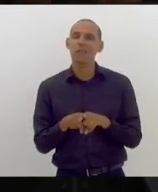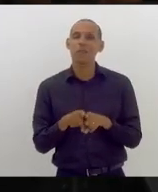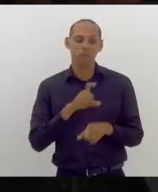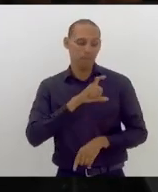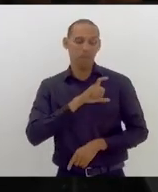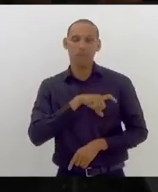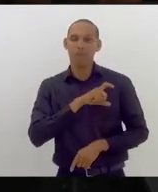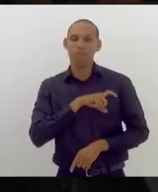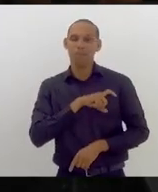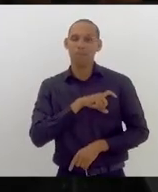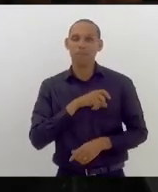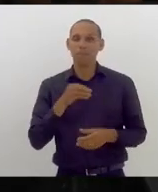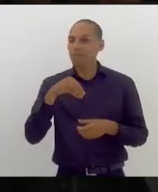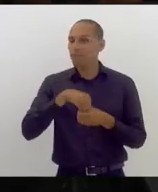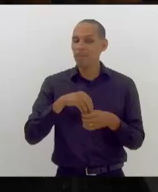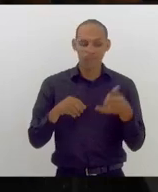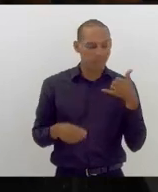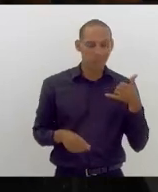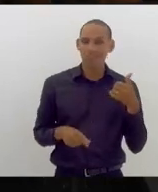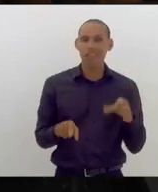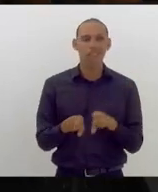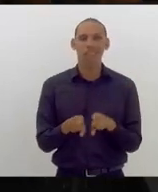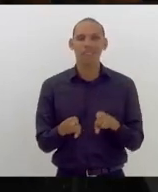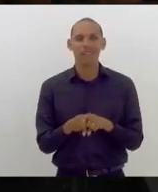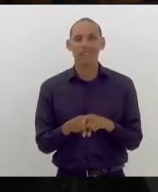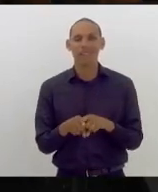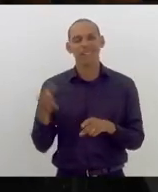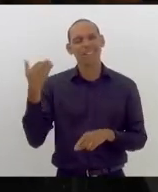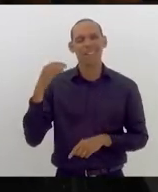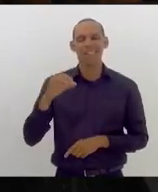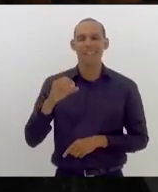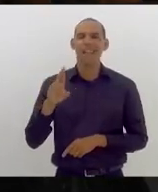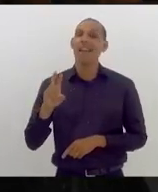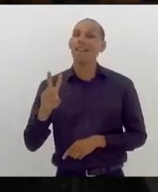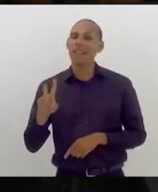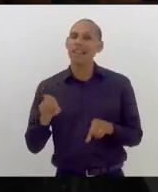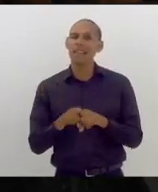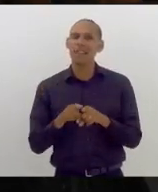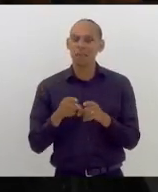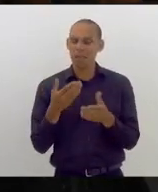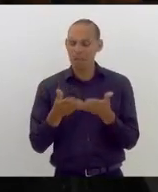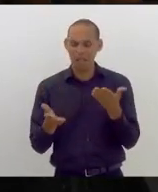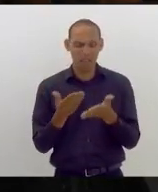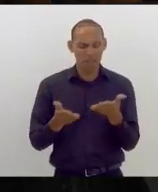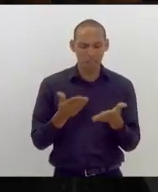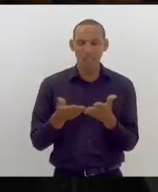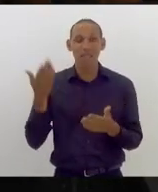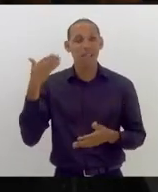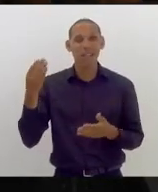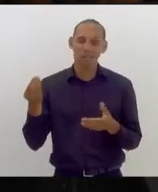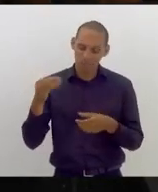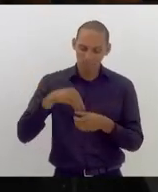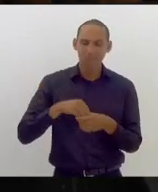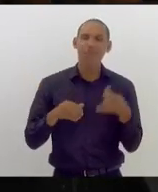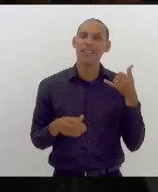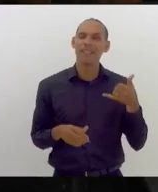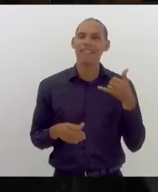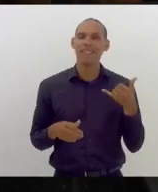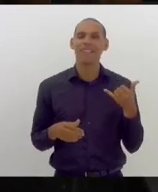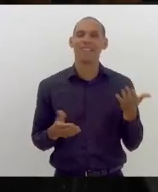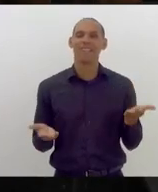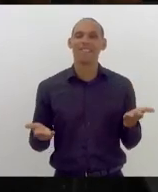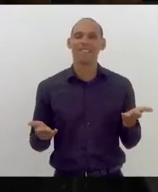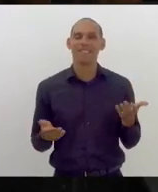de habilitação no seu celular, o antigo CRV, que as pessoas às vezes perdiam também no celular, nesse